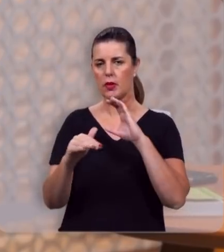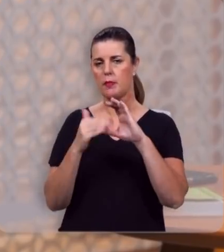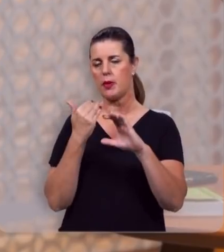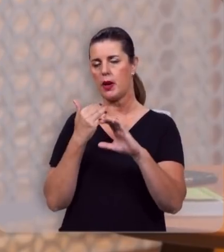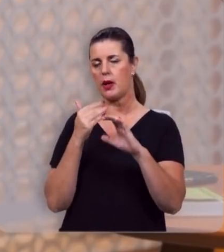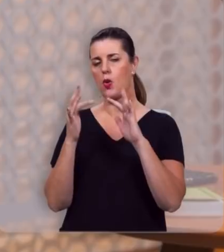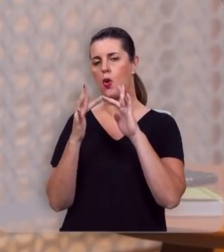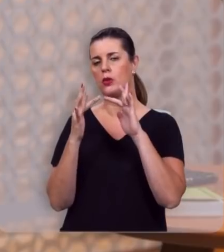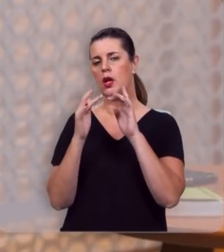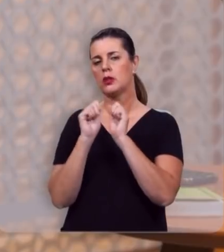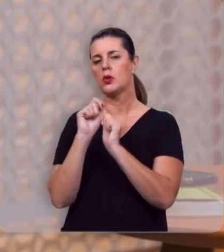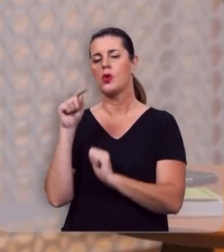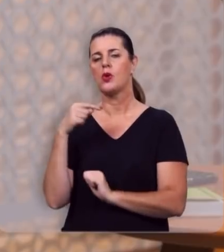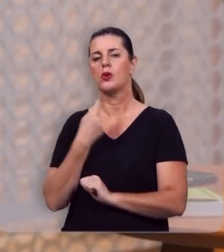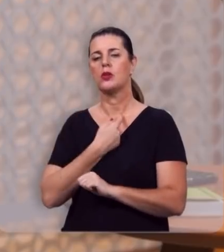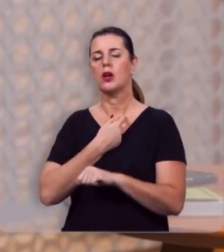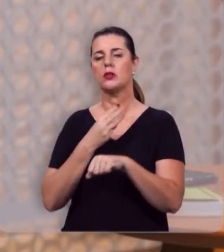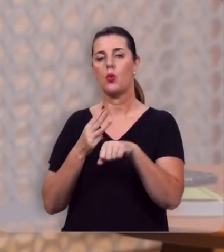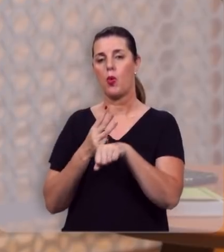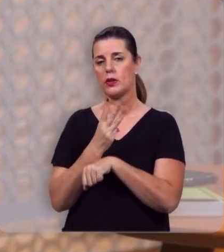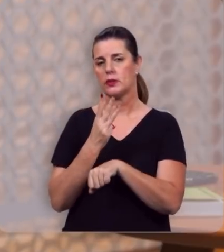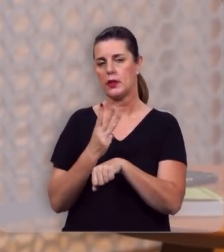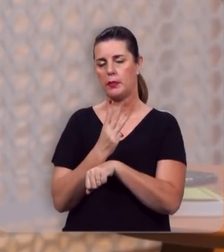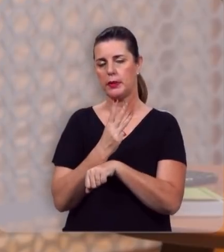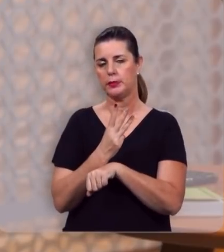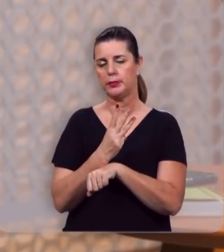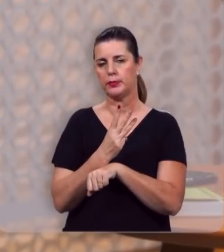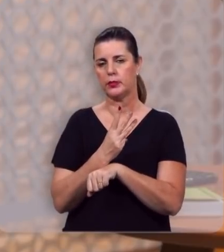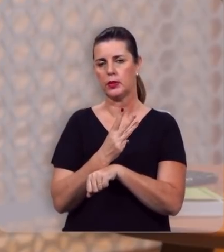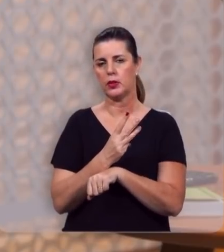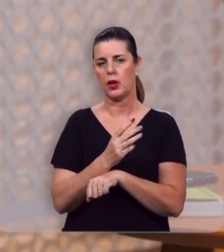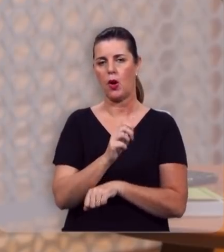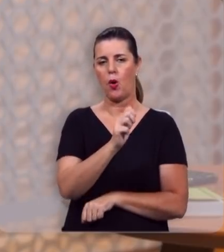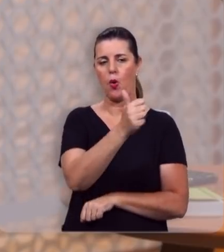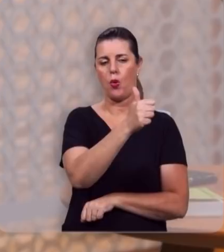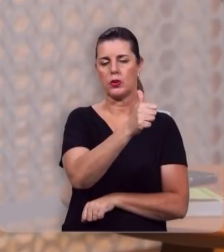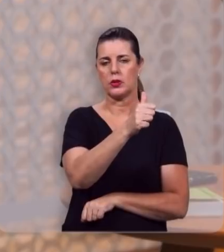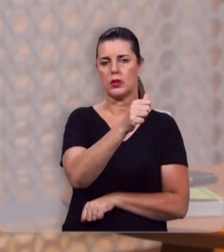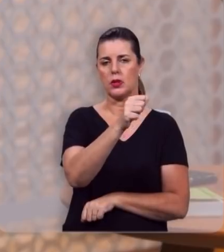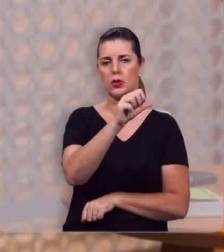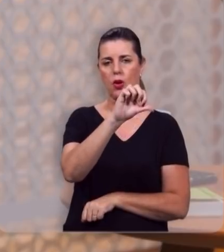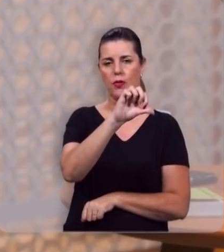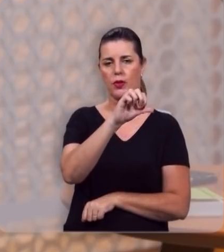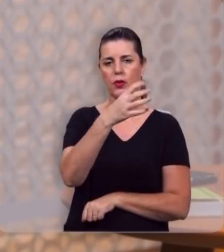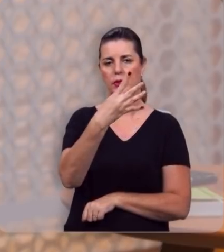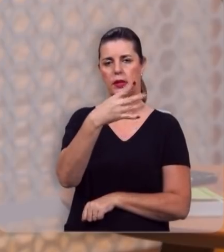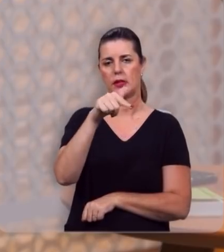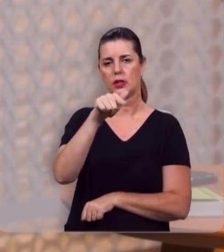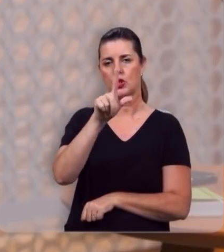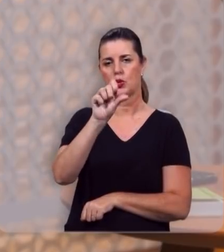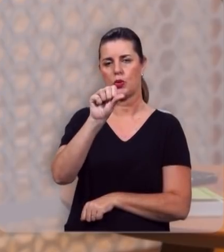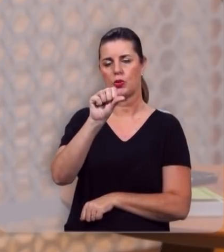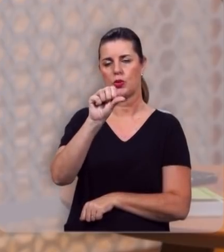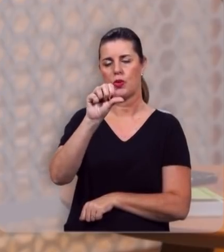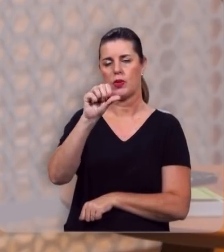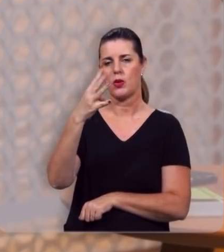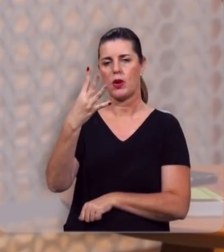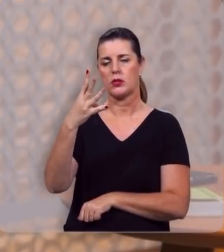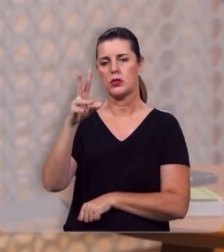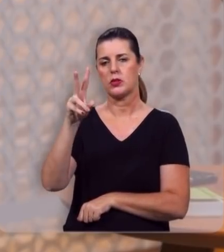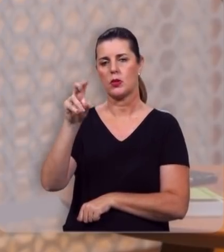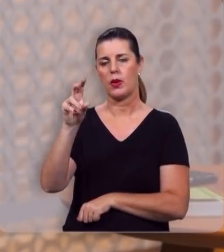Basta você entrar em contato conosco por meio do nosso WhatsApp. O código de área é o 11 947